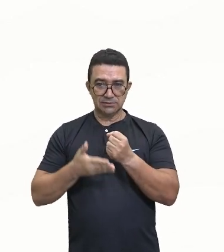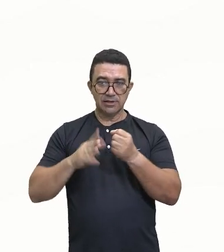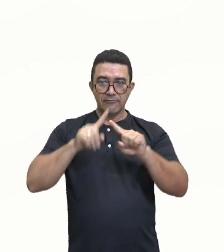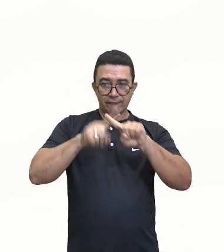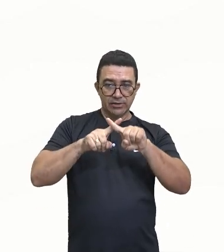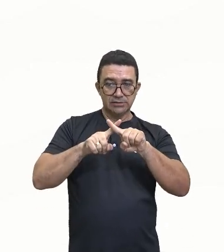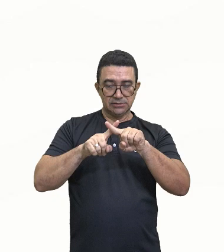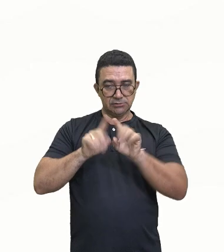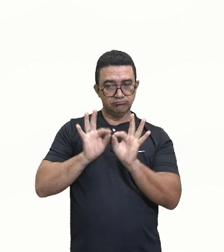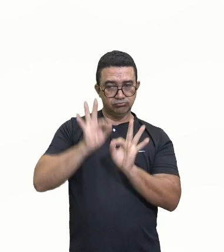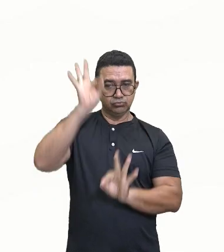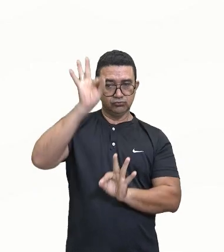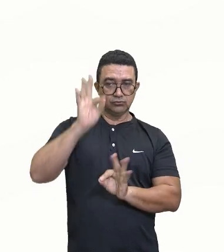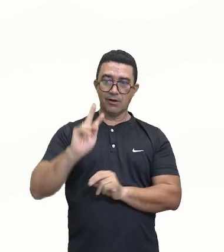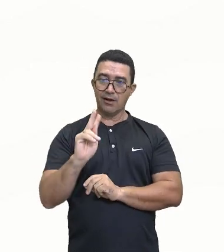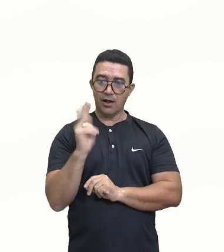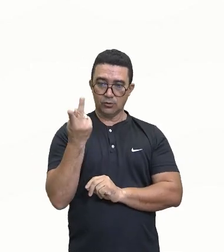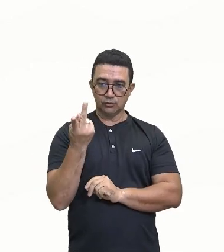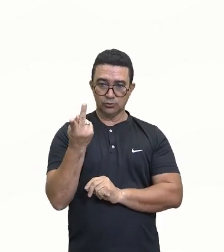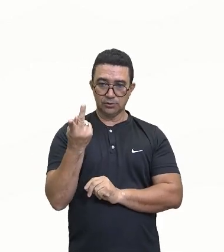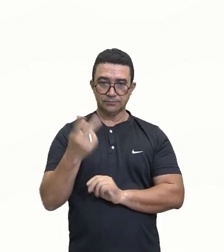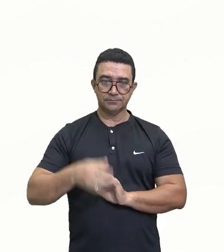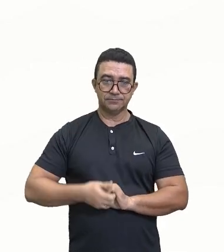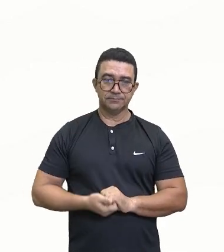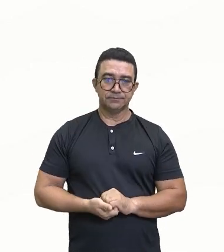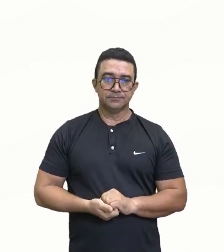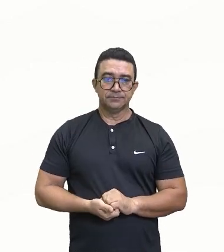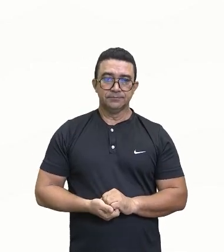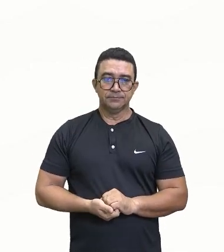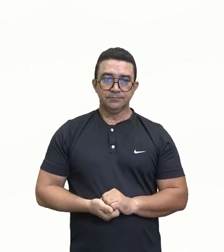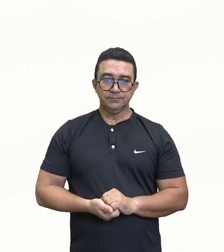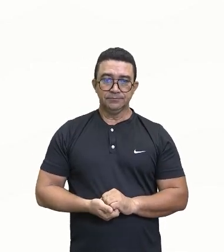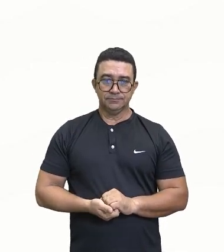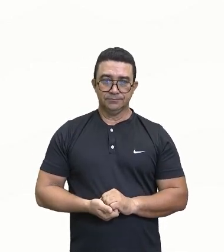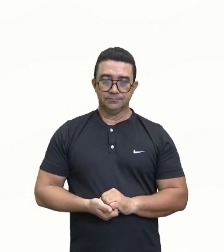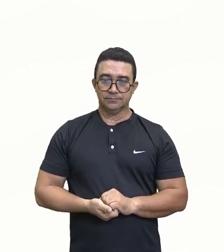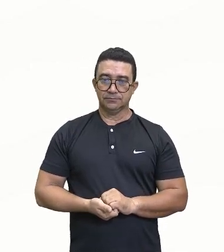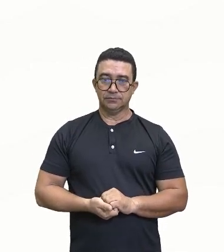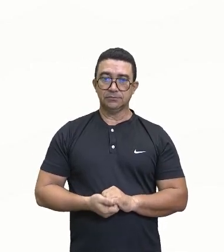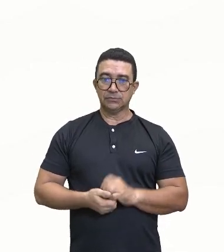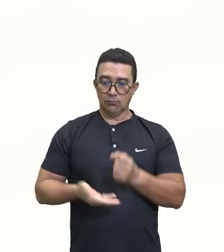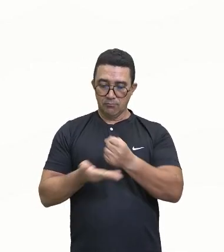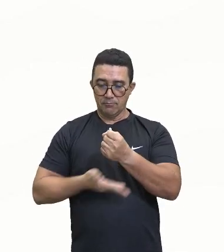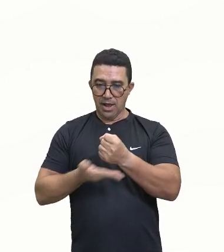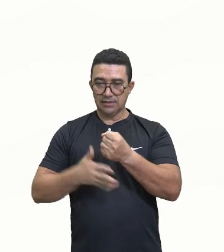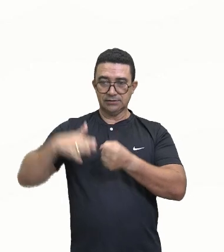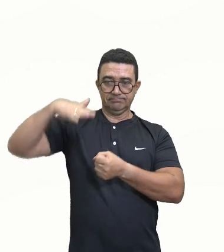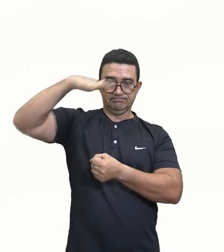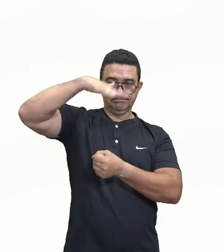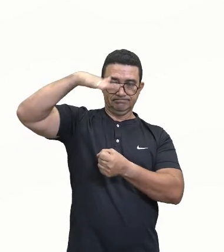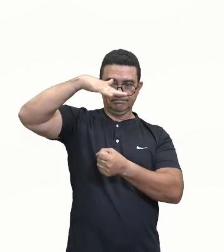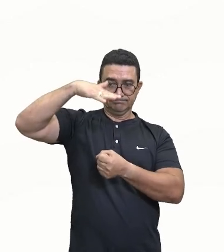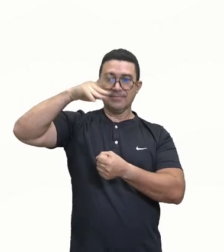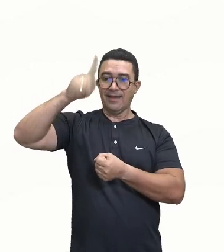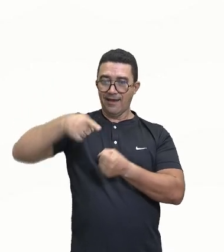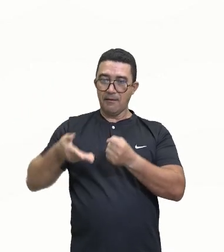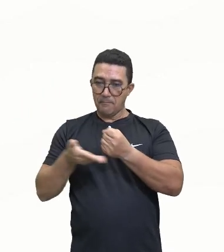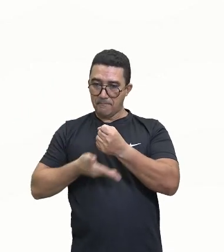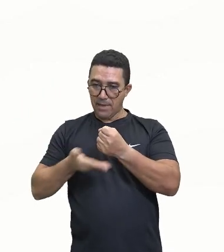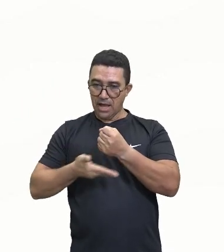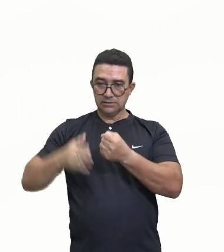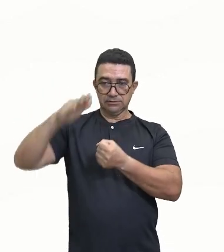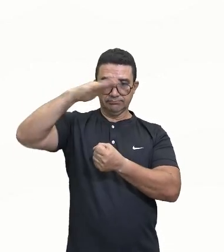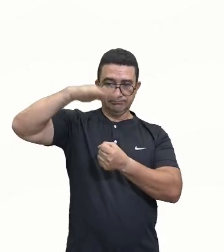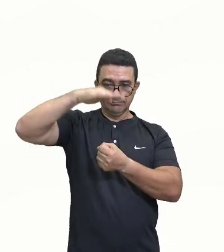prisma, ele tem duas faces aqui, ó, que nós chamamos de base. Então, duas